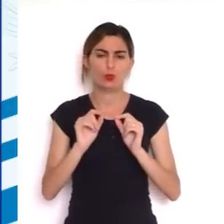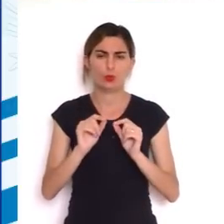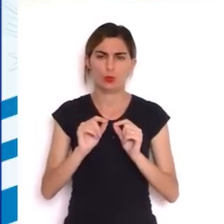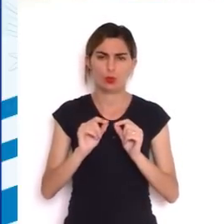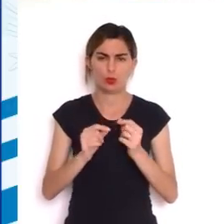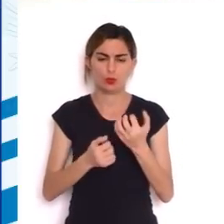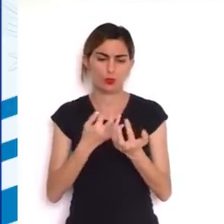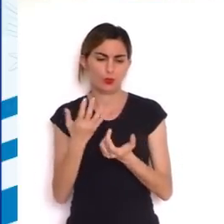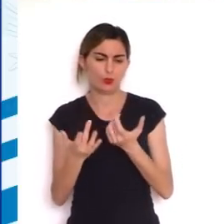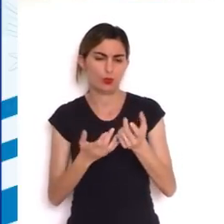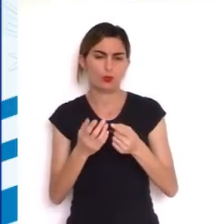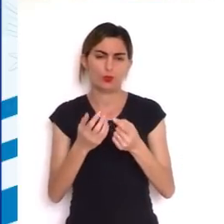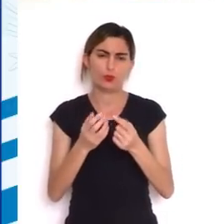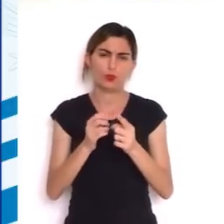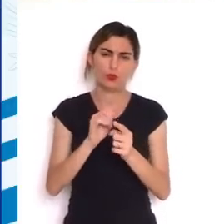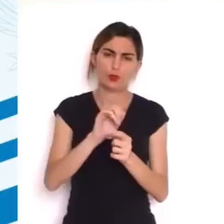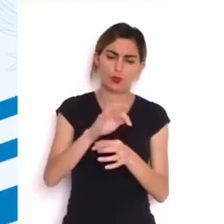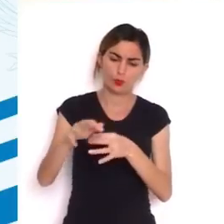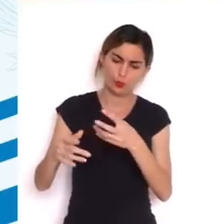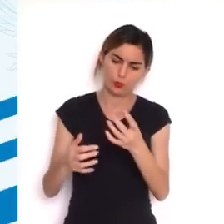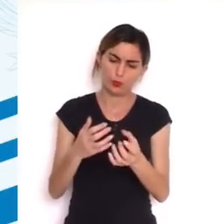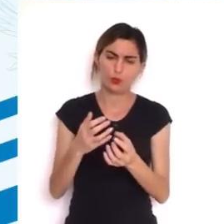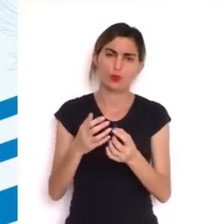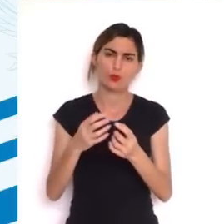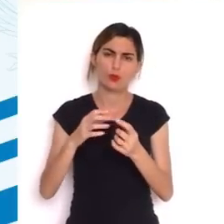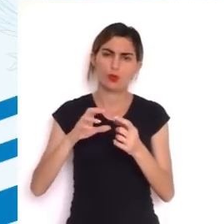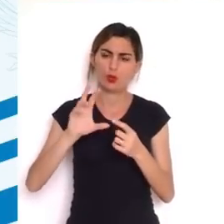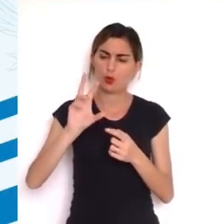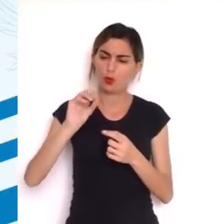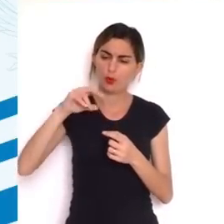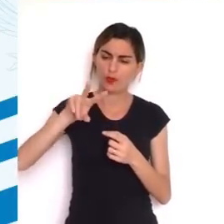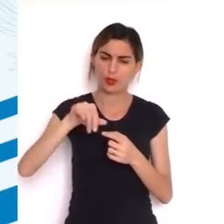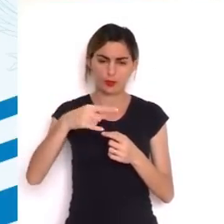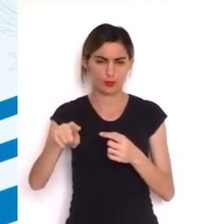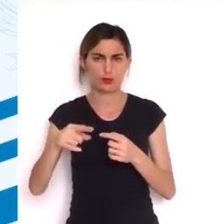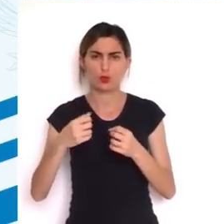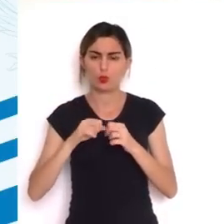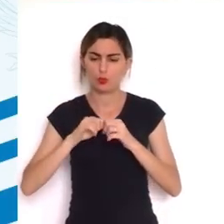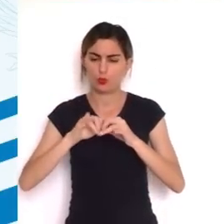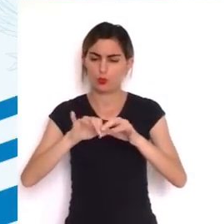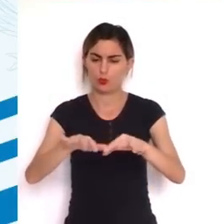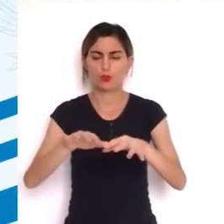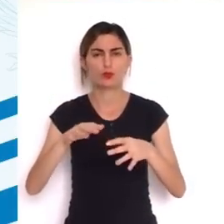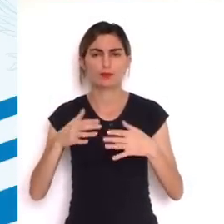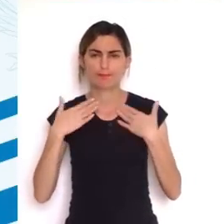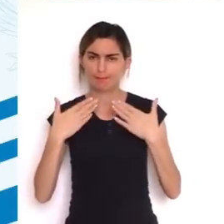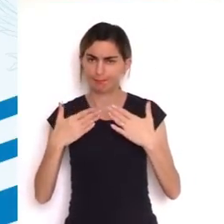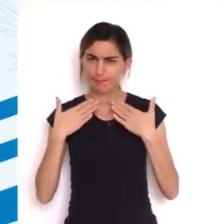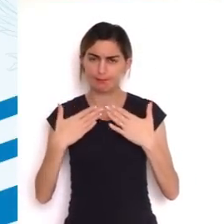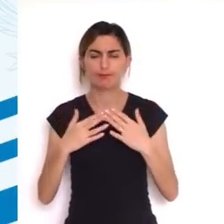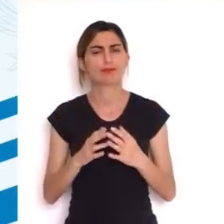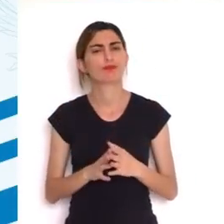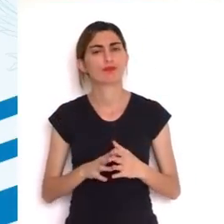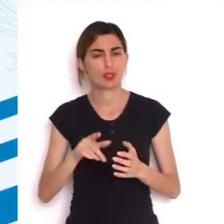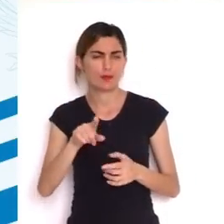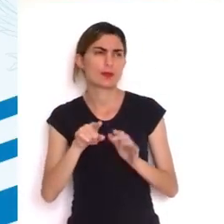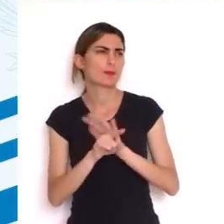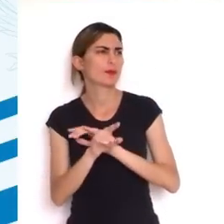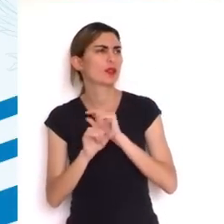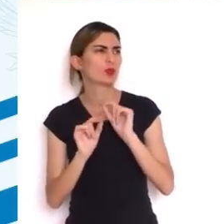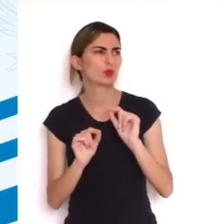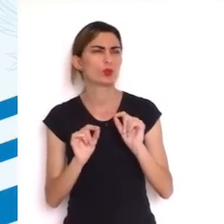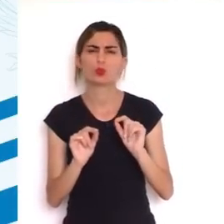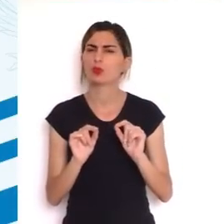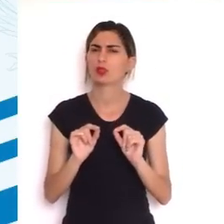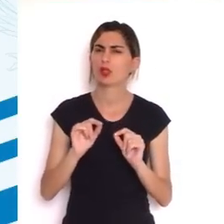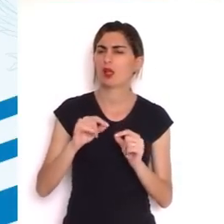dos meios fluidos. Então, se eu falo de convecção, eu estou falando dos meios fluidos. Aí você